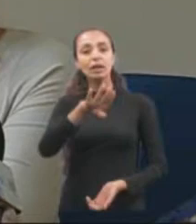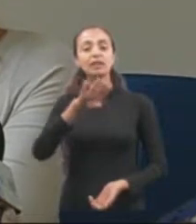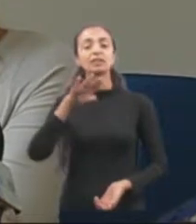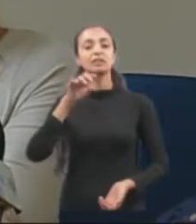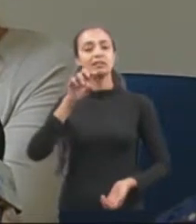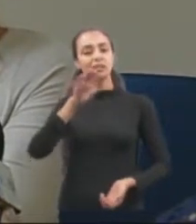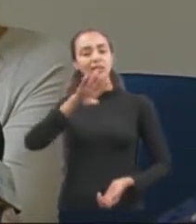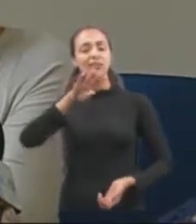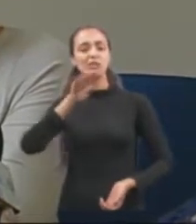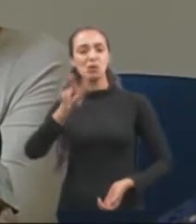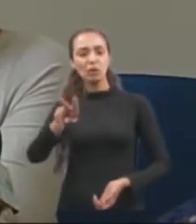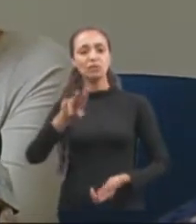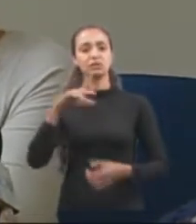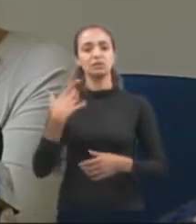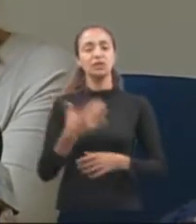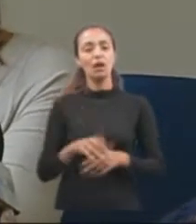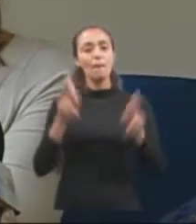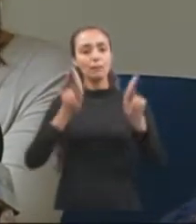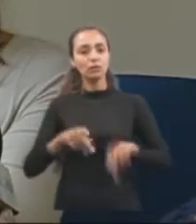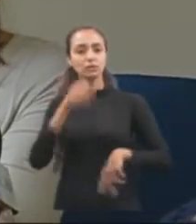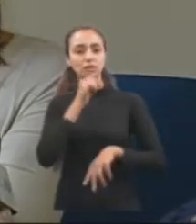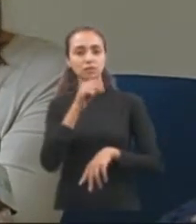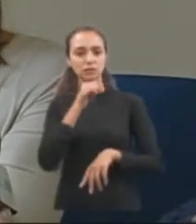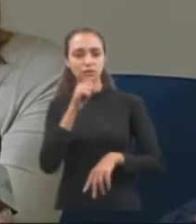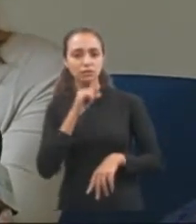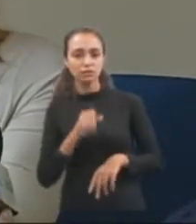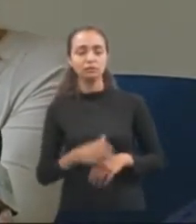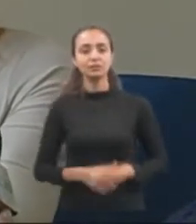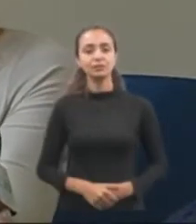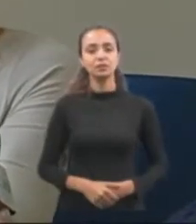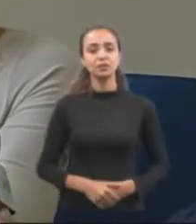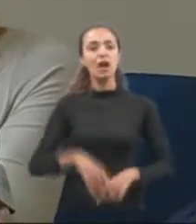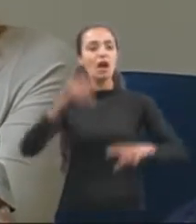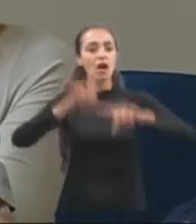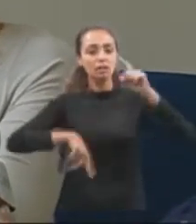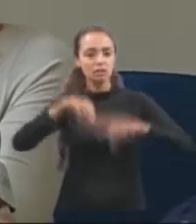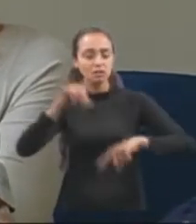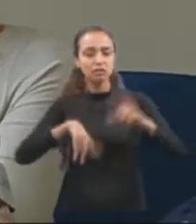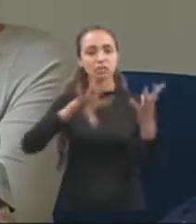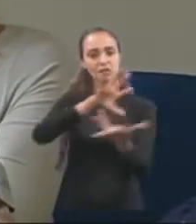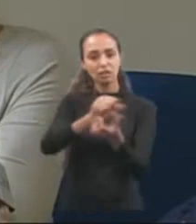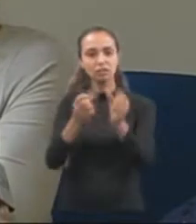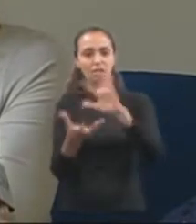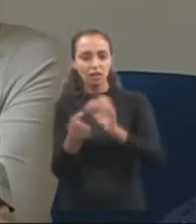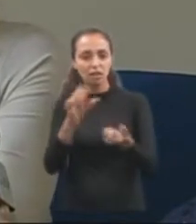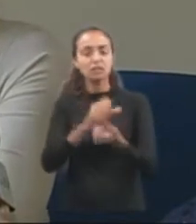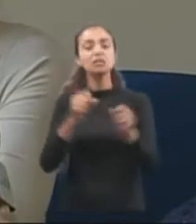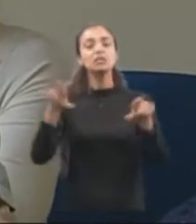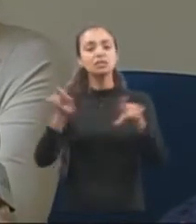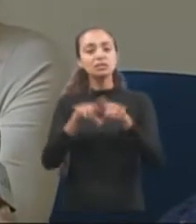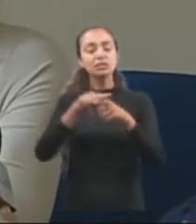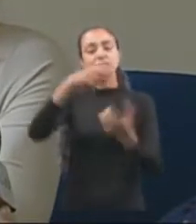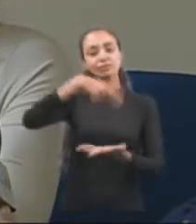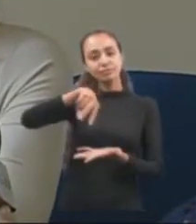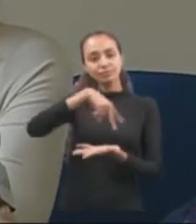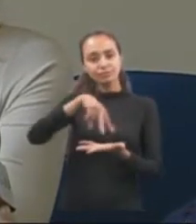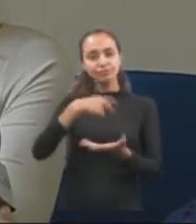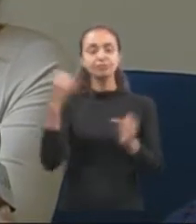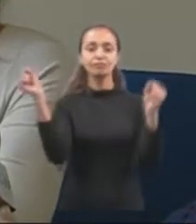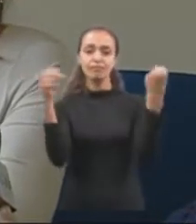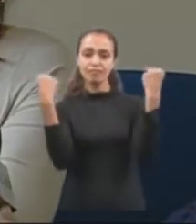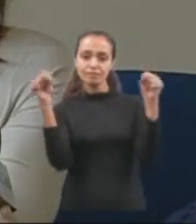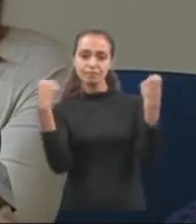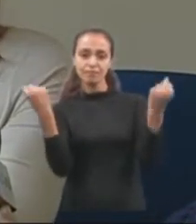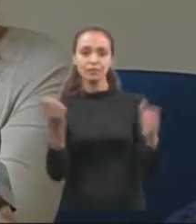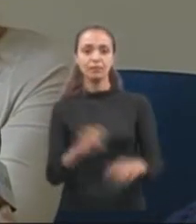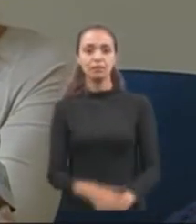só na oficina de informática, fora os grupos de trabalhos manuais, de artesanato, temos aula de dança, de atividade física,